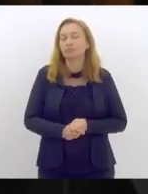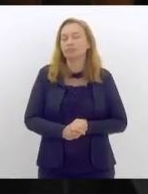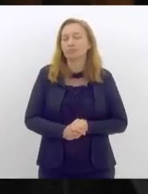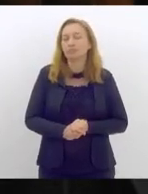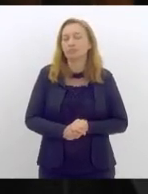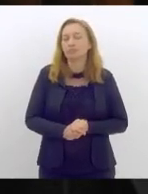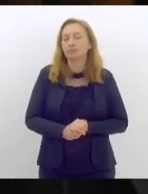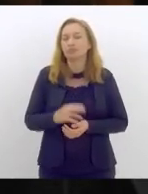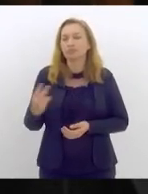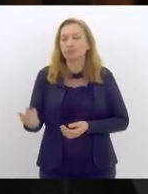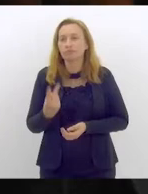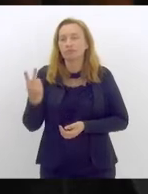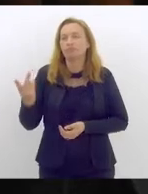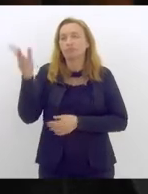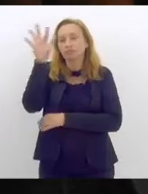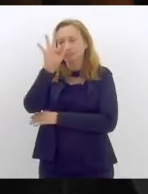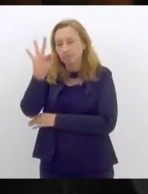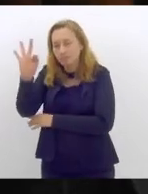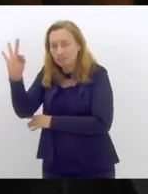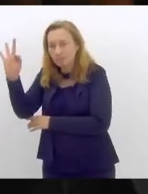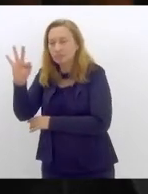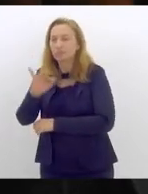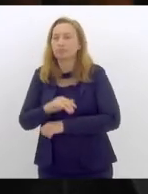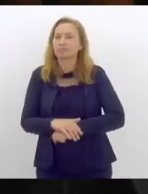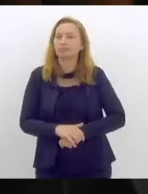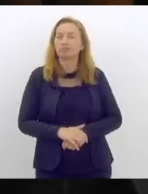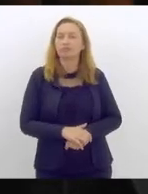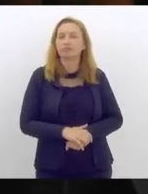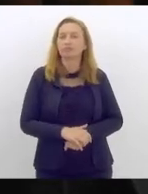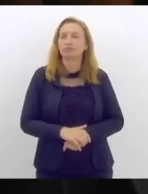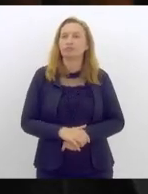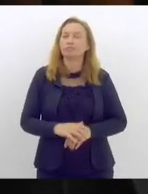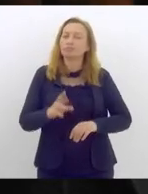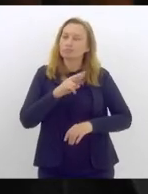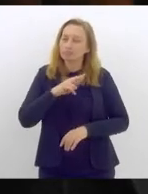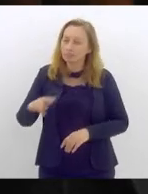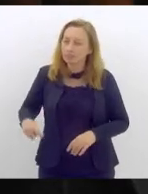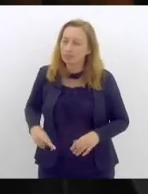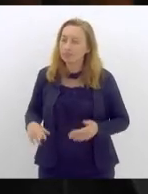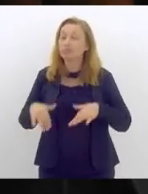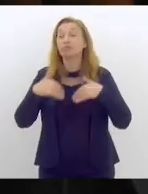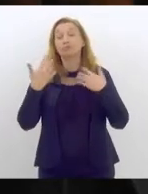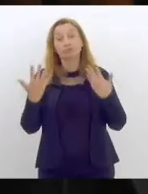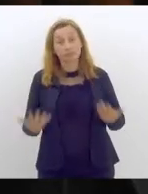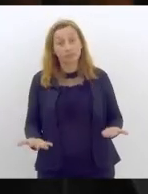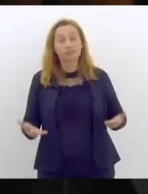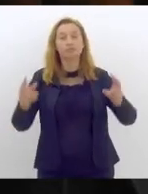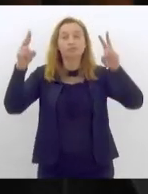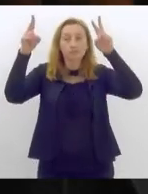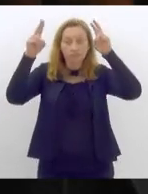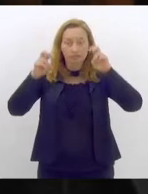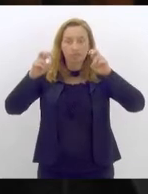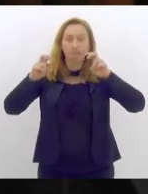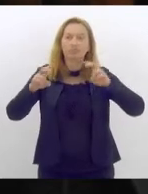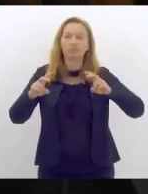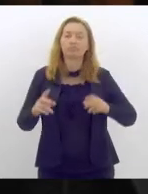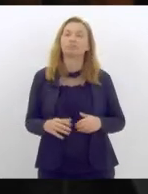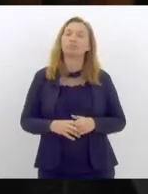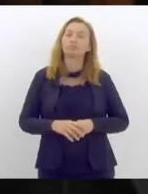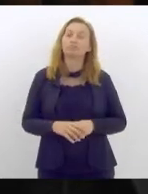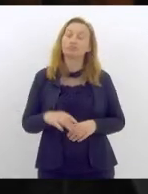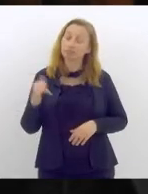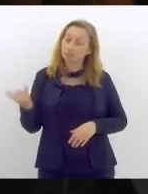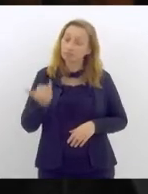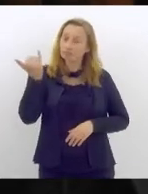a Federação e a nossa República então o tema é relevante